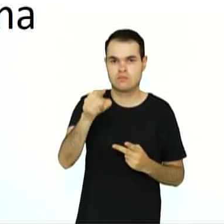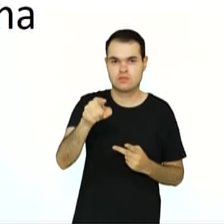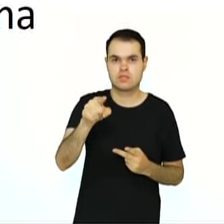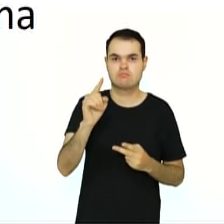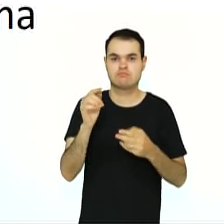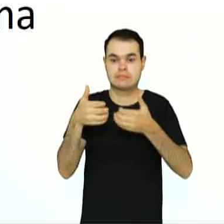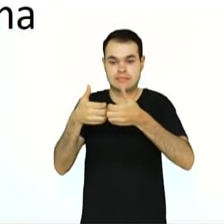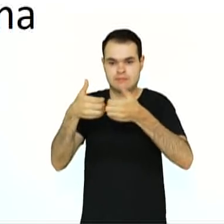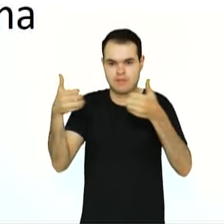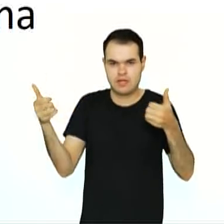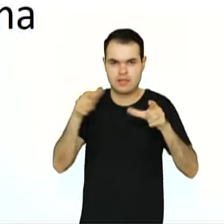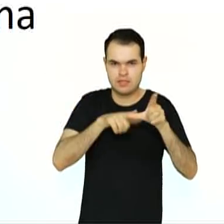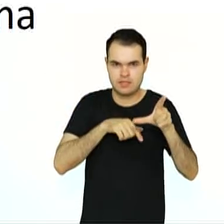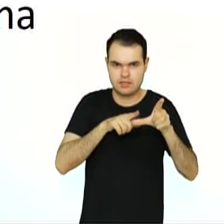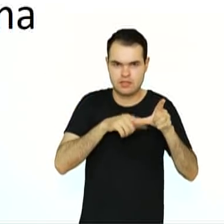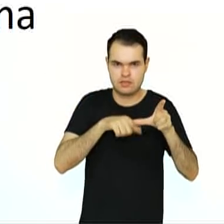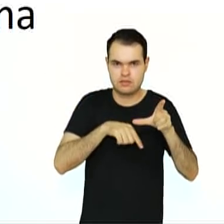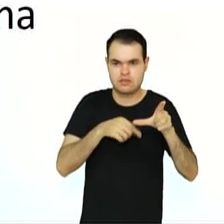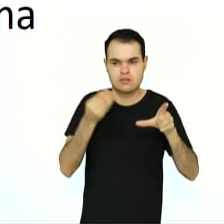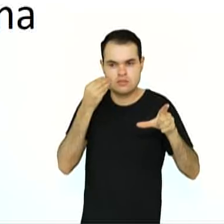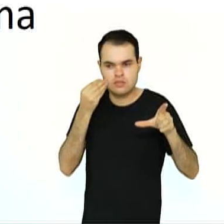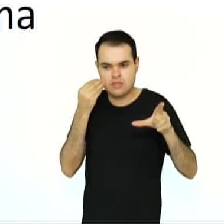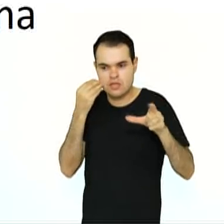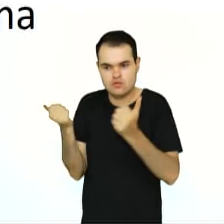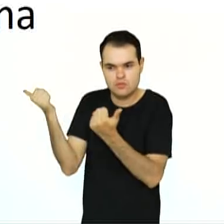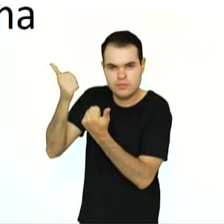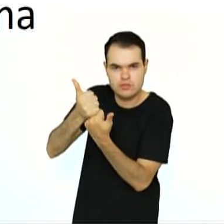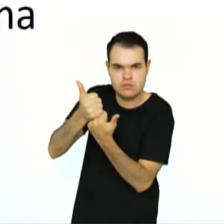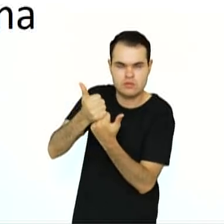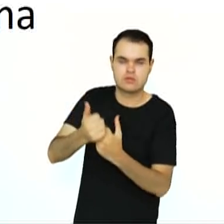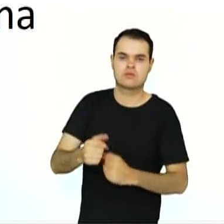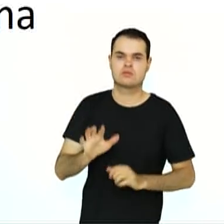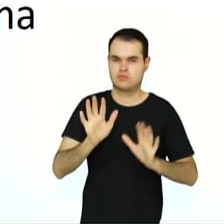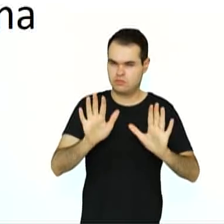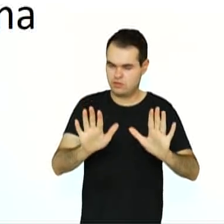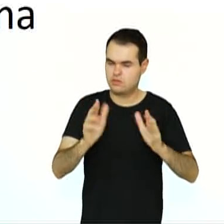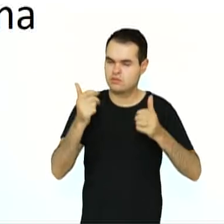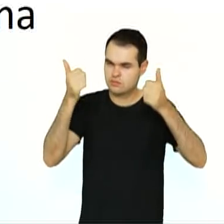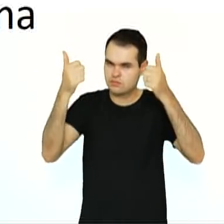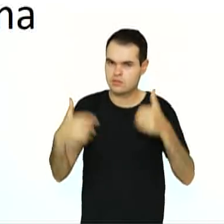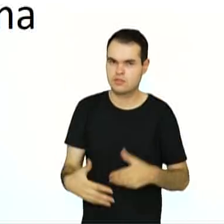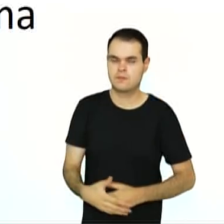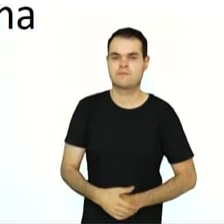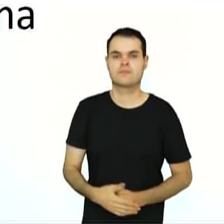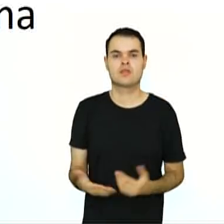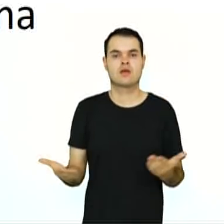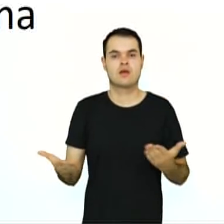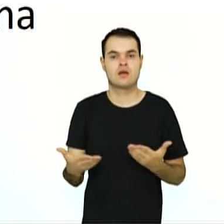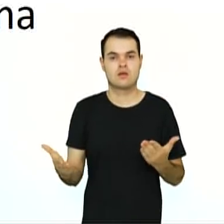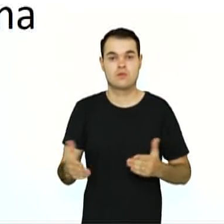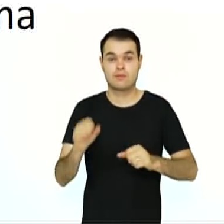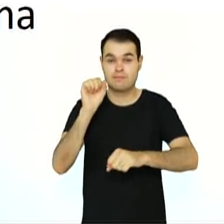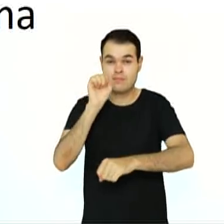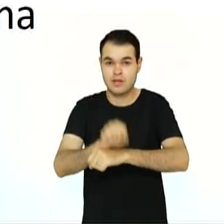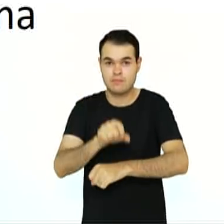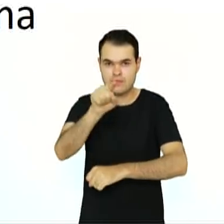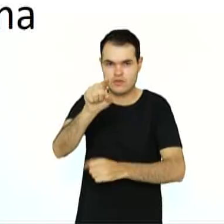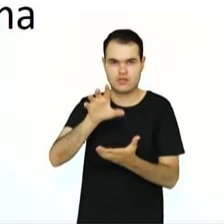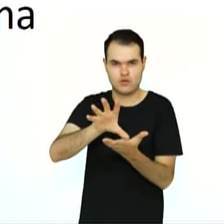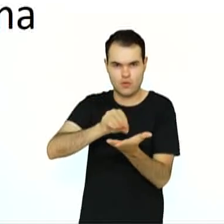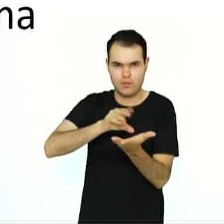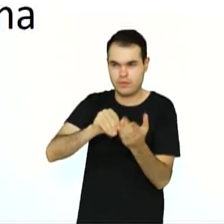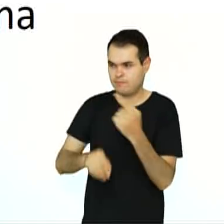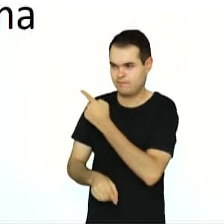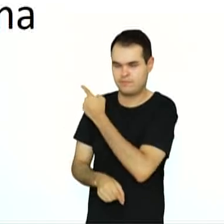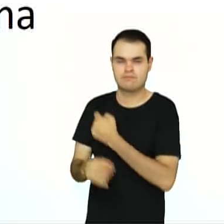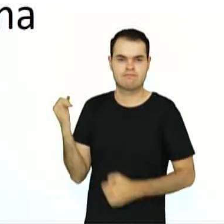e obter uma equação de substituição. Nós já vamos falar disso daqui a pouco. Agora nós vamos parar um pouquinho para você anotar isso, porque é